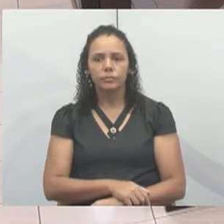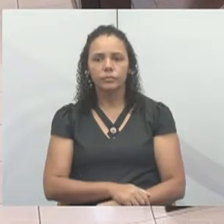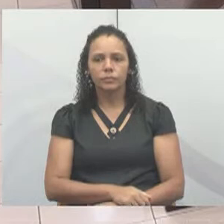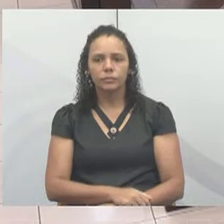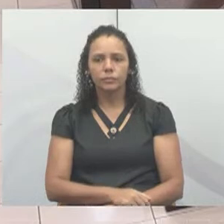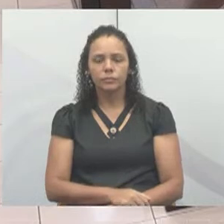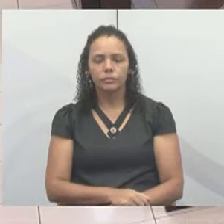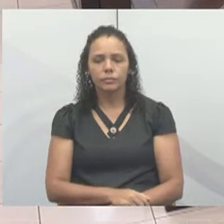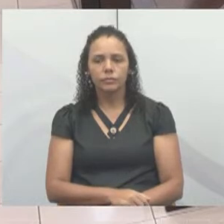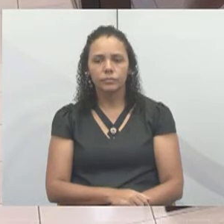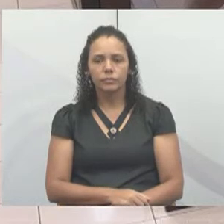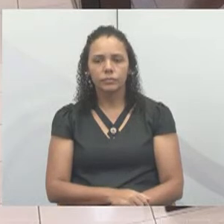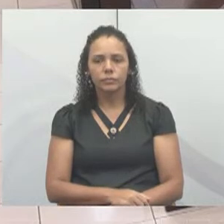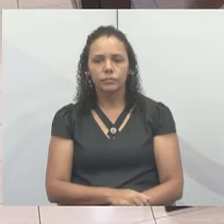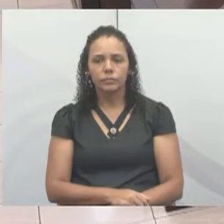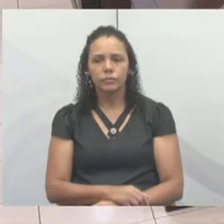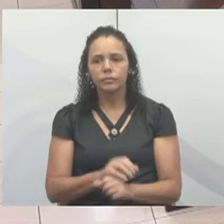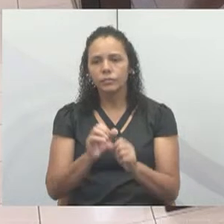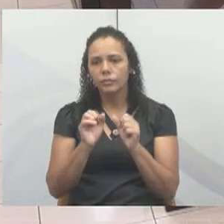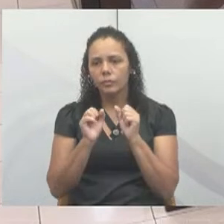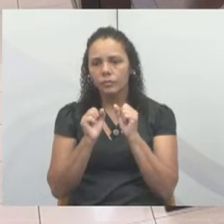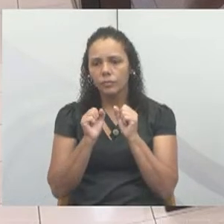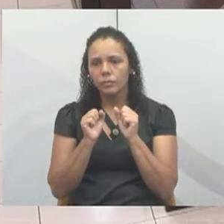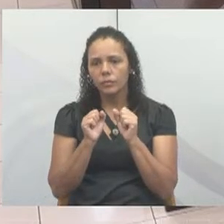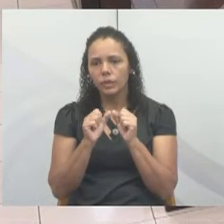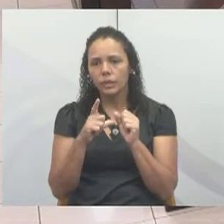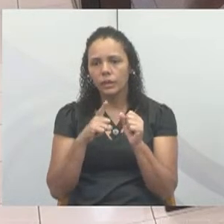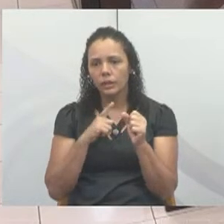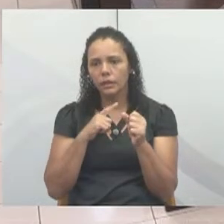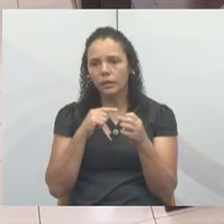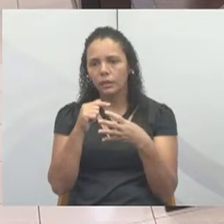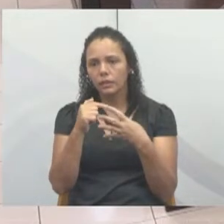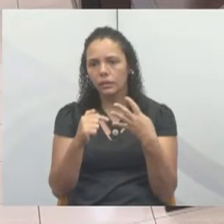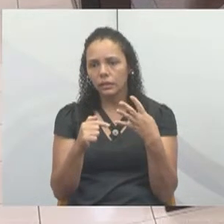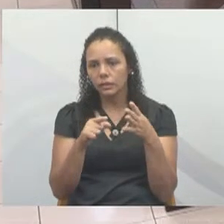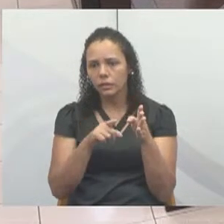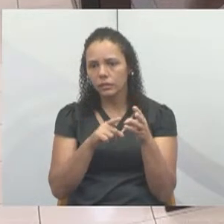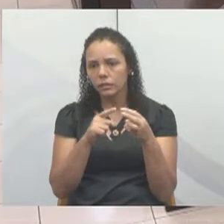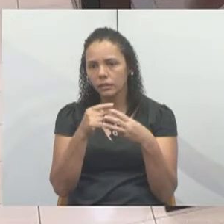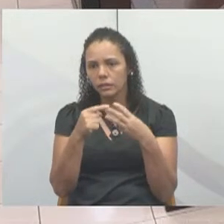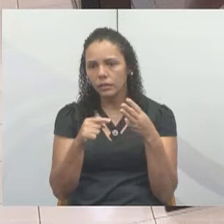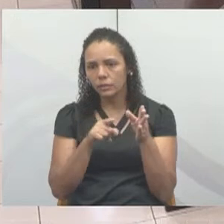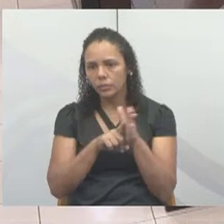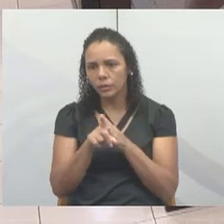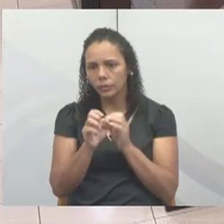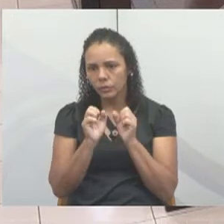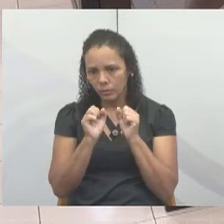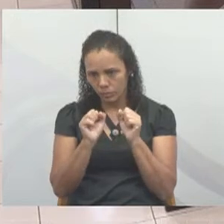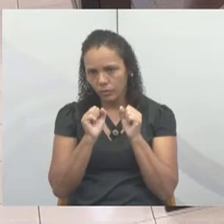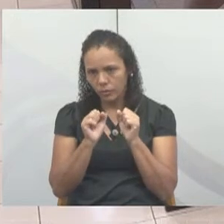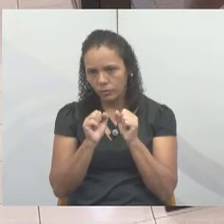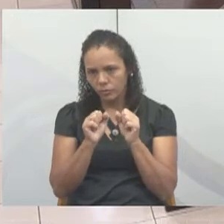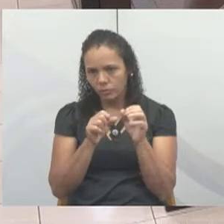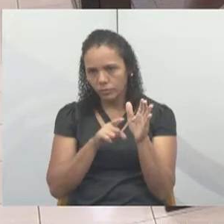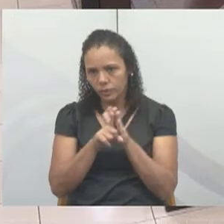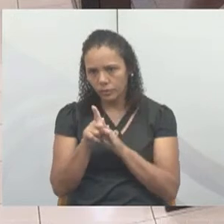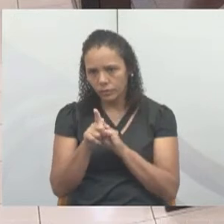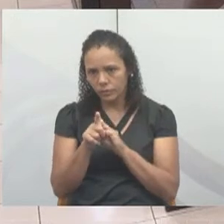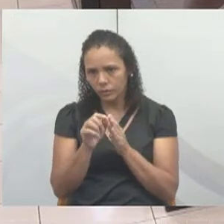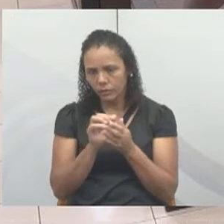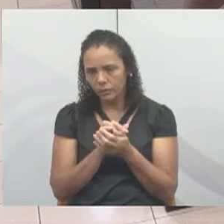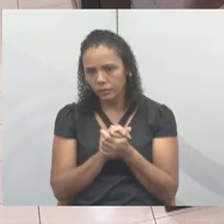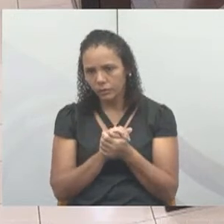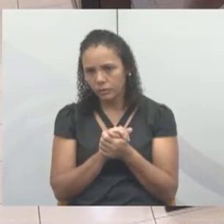Sazak, pode falar, ficou faltando 3 aqui. Pode, você falou que podia. Voltar de novo. Você vai